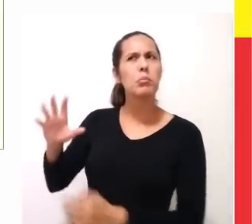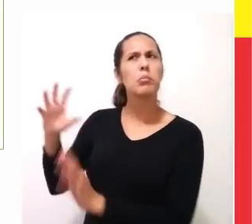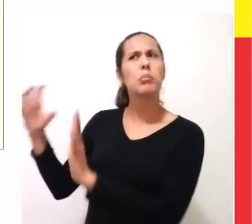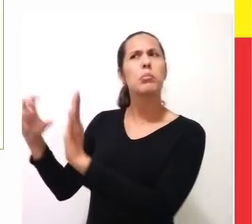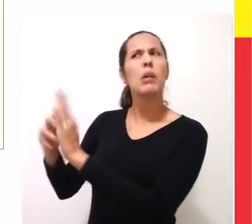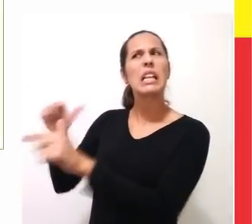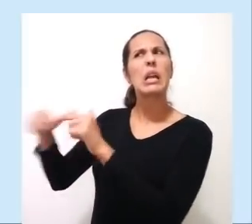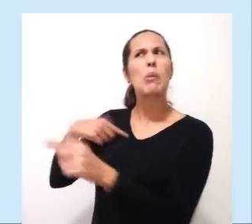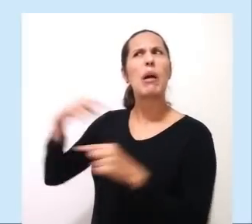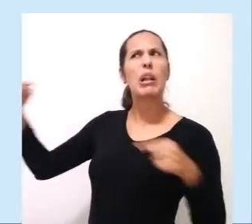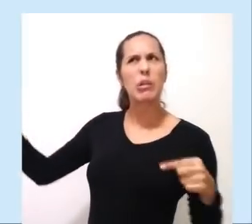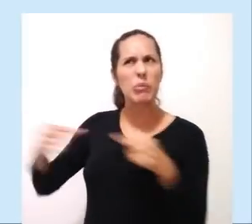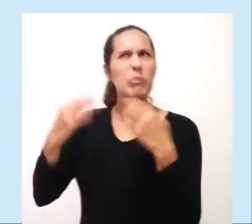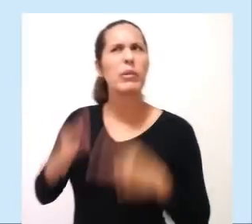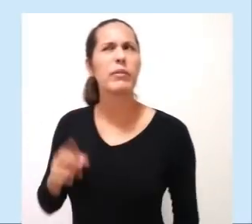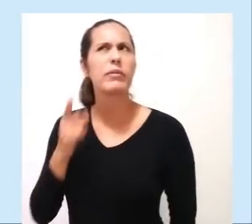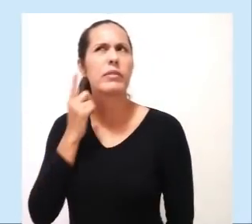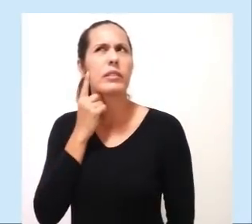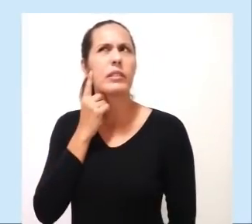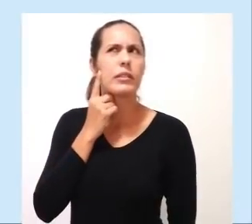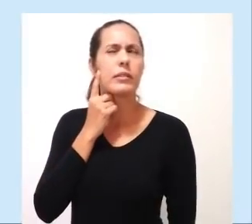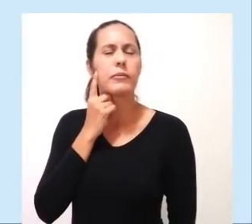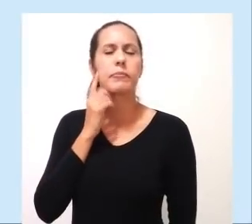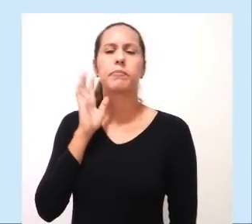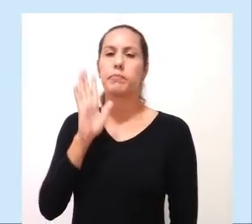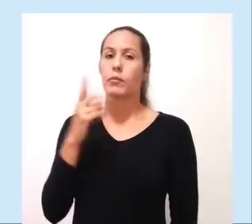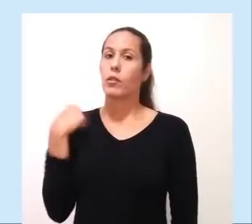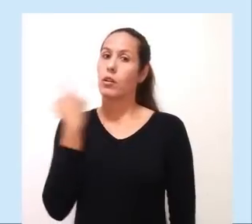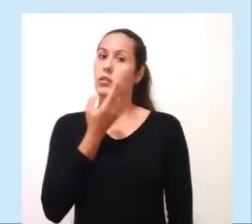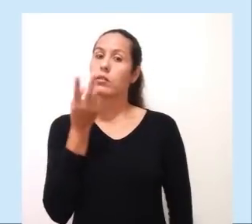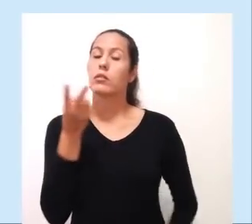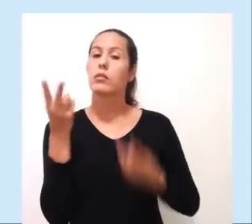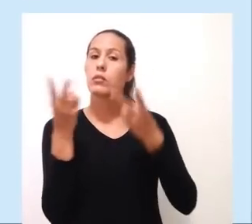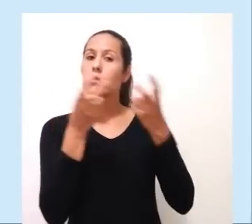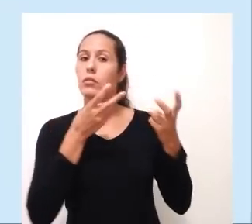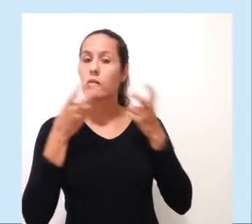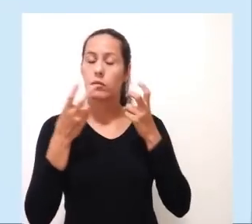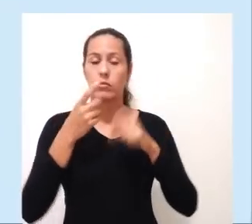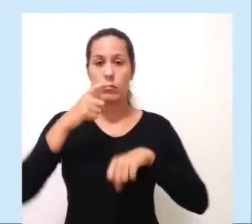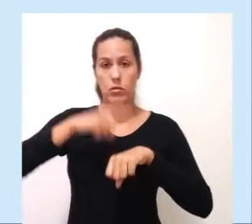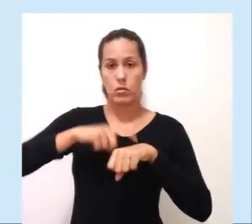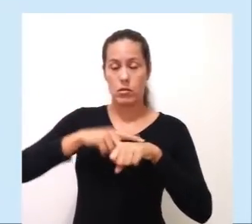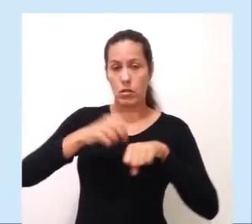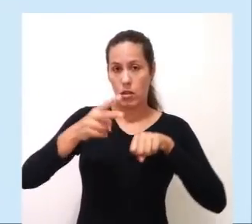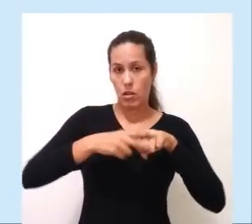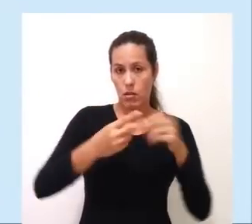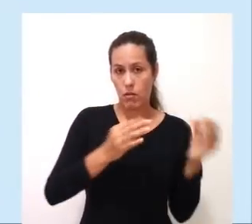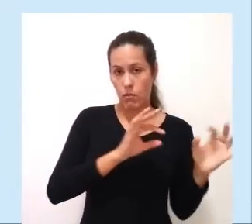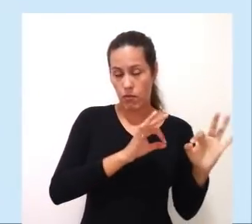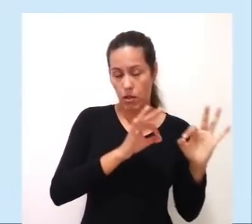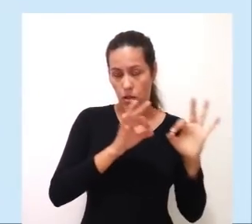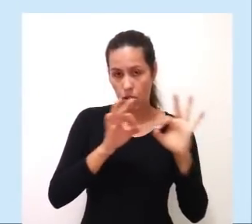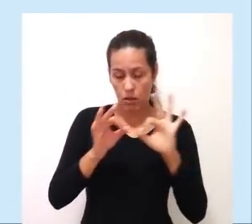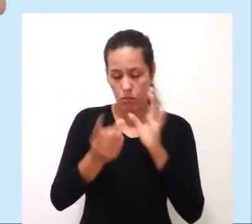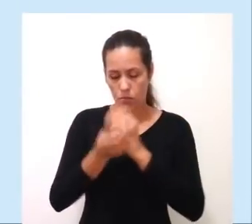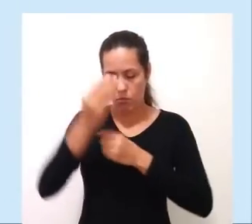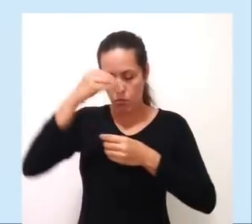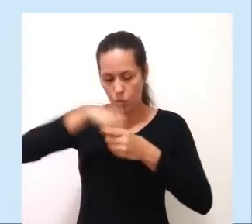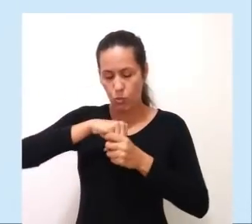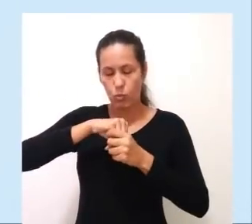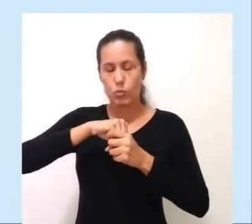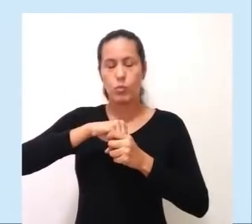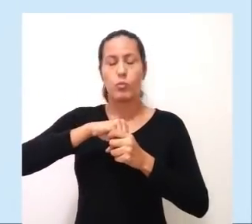Então, vejam só, observamos que os tempos verbais e a sua utilização dentro